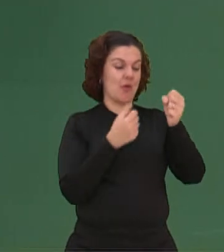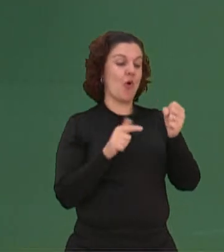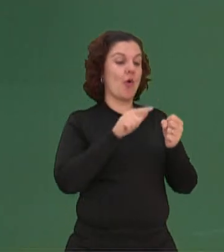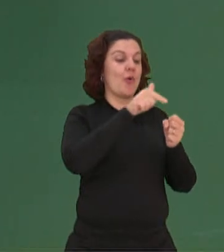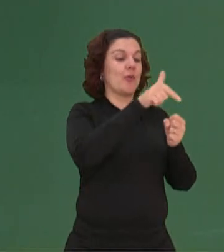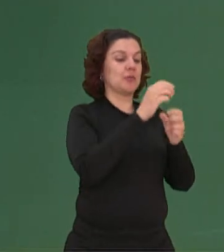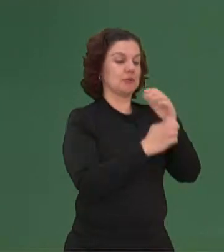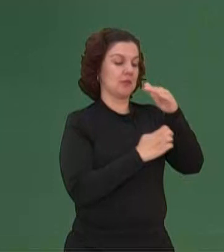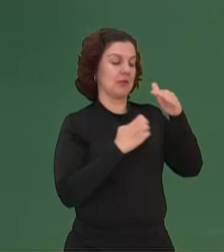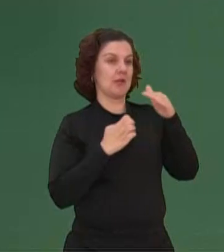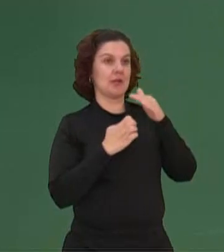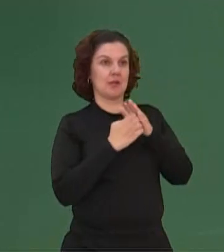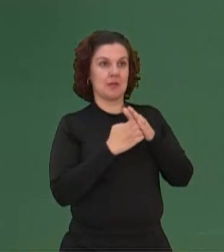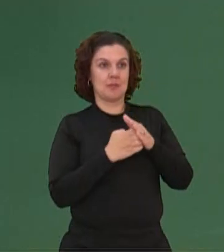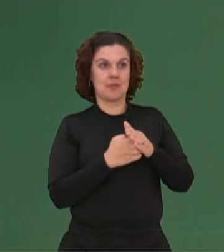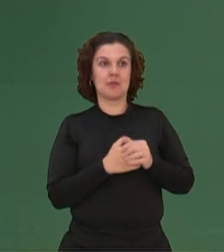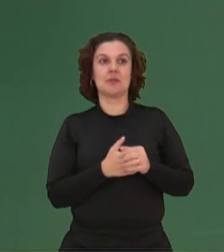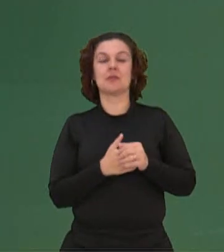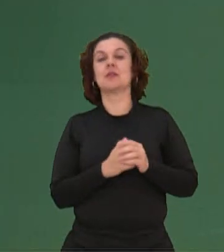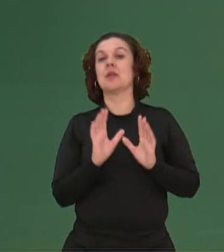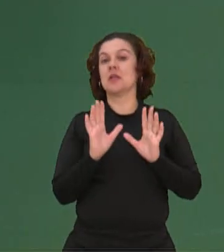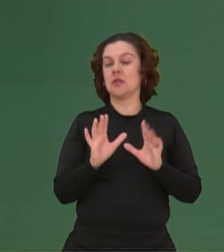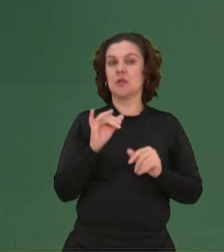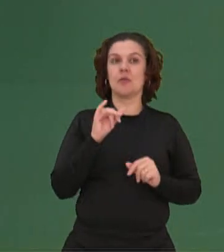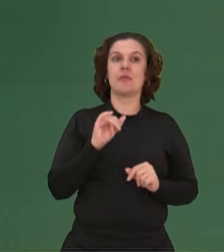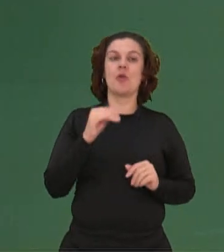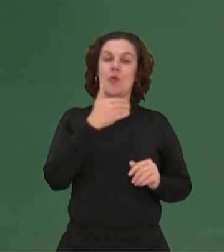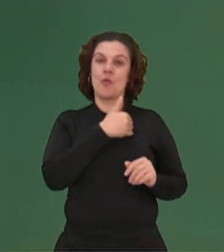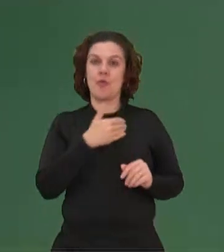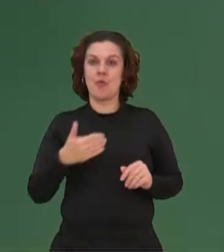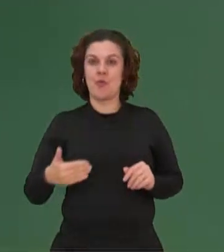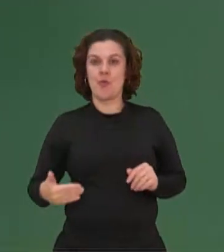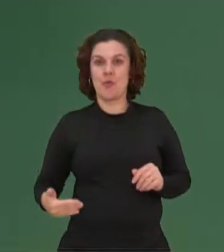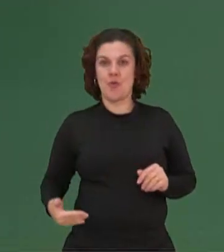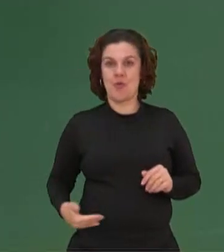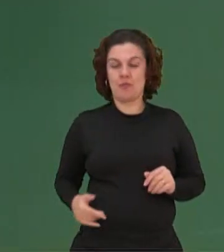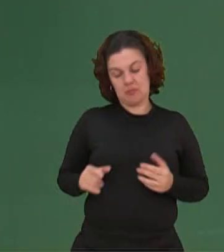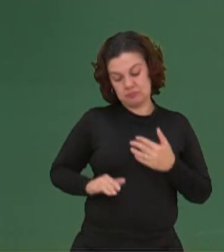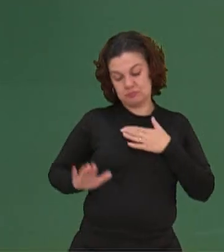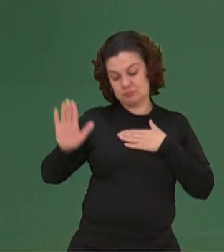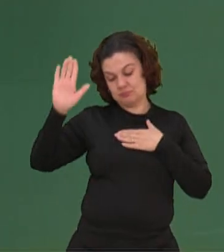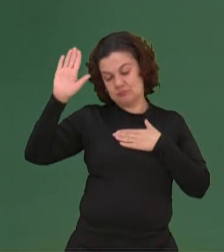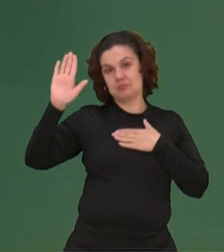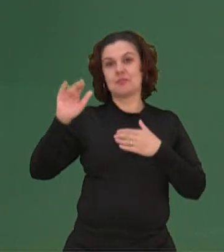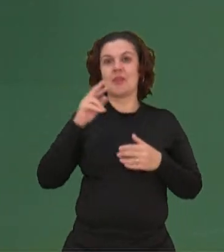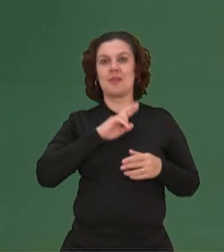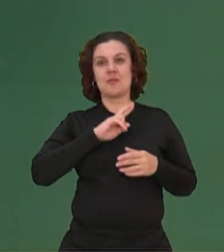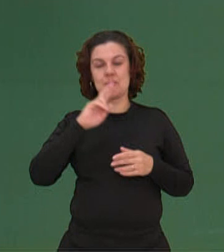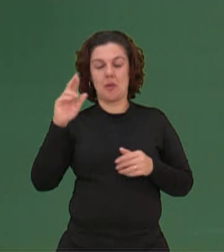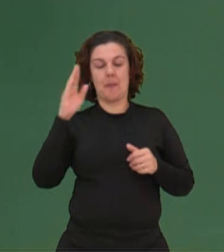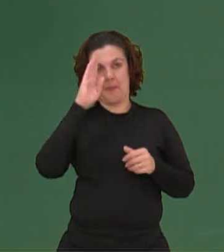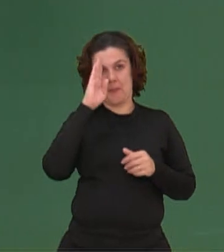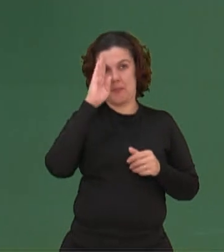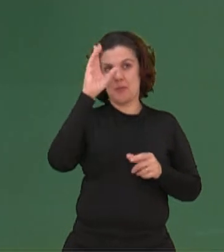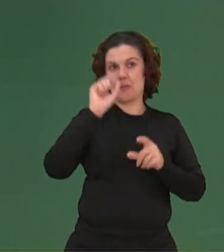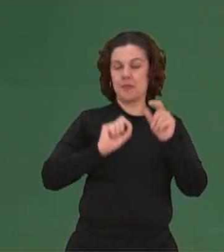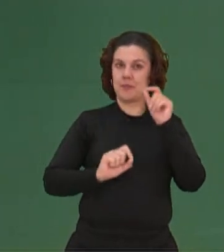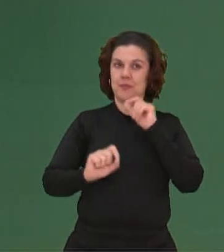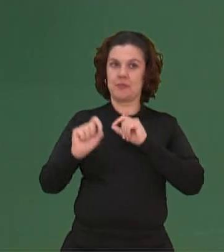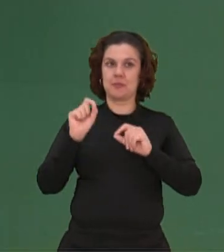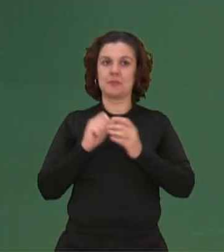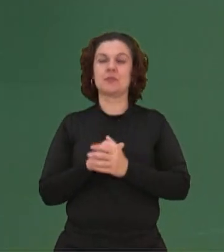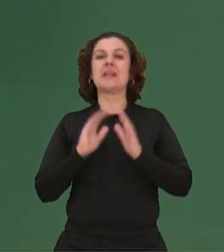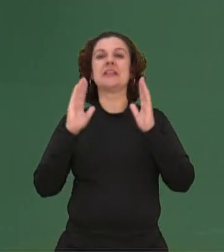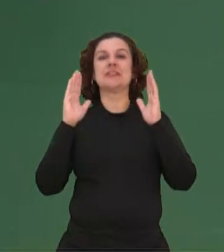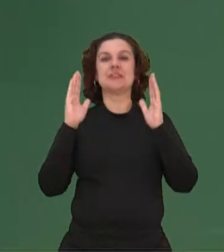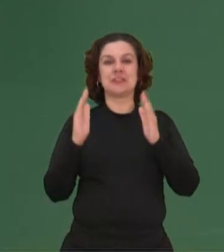por outras indústrias de transformação. Então, o governo assumiu esse papel. As principais indústrias,